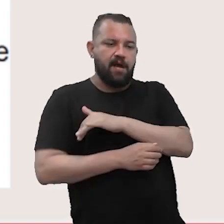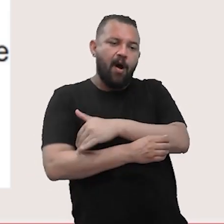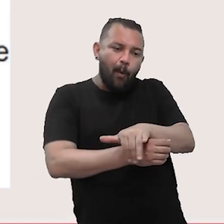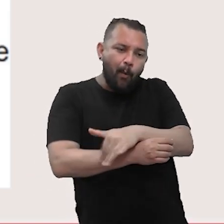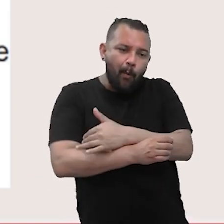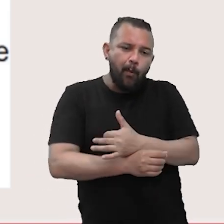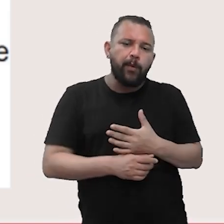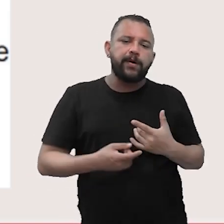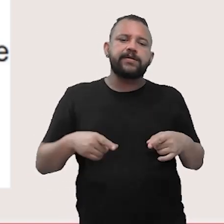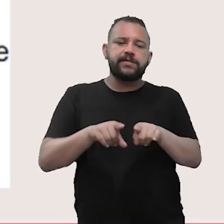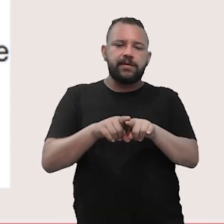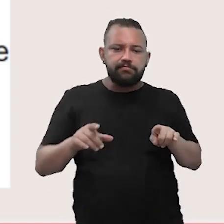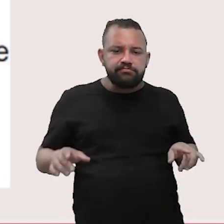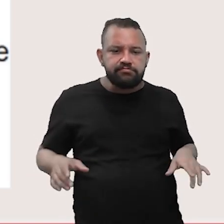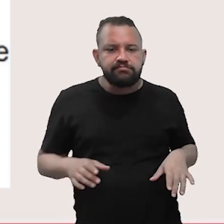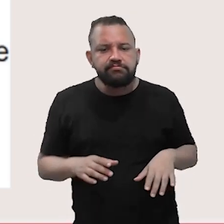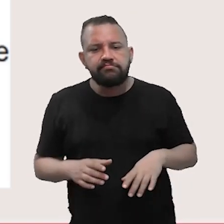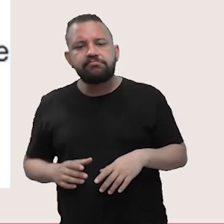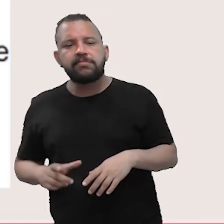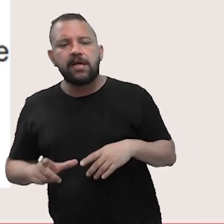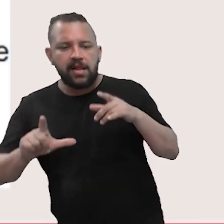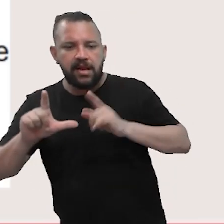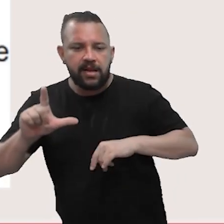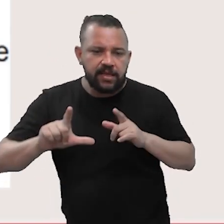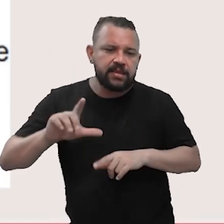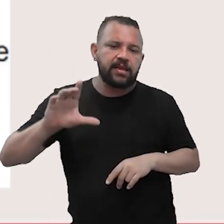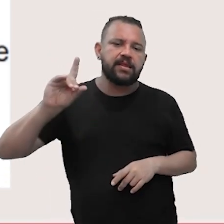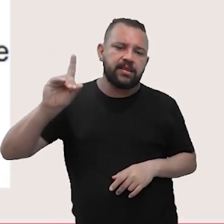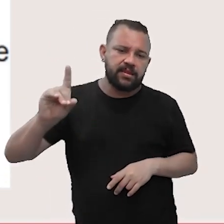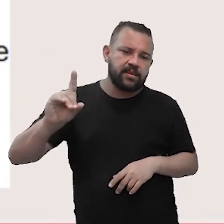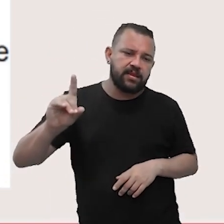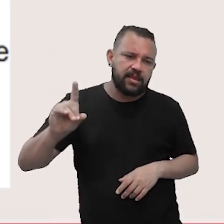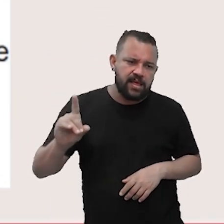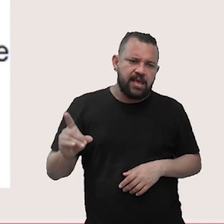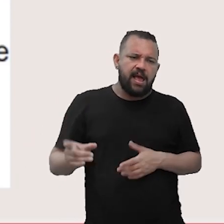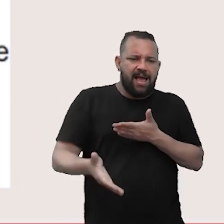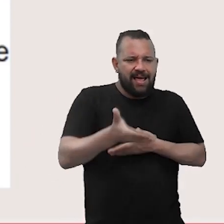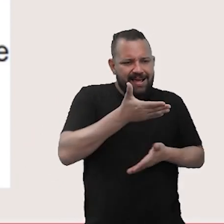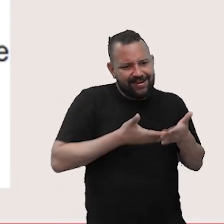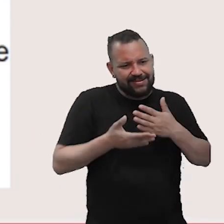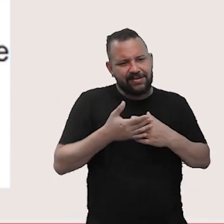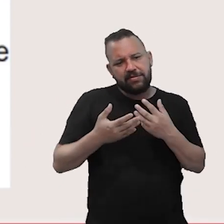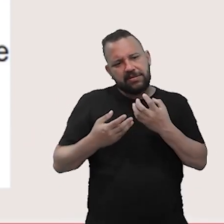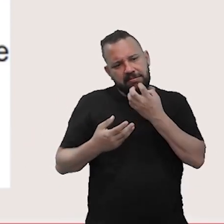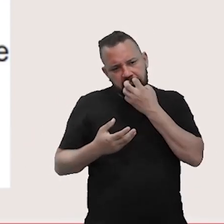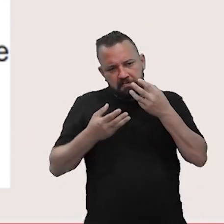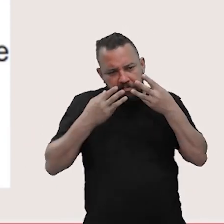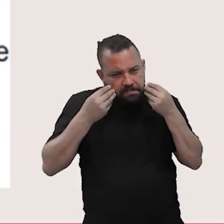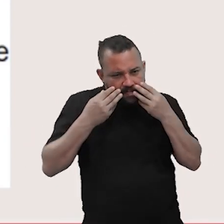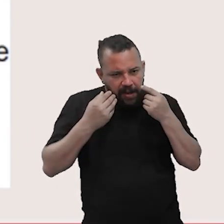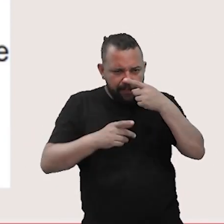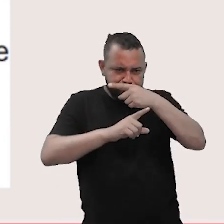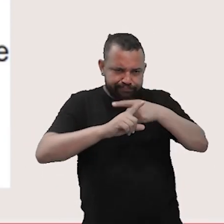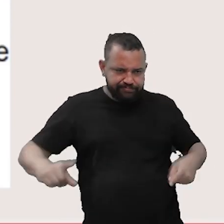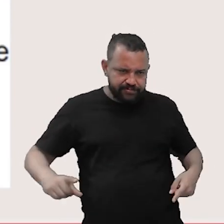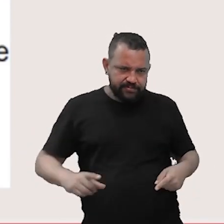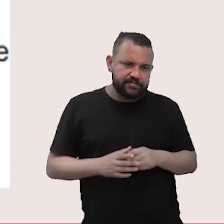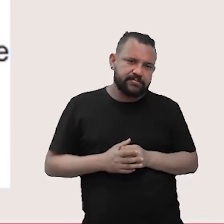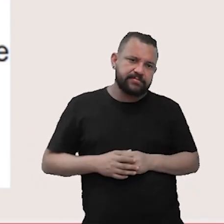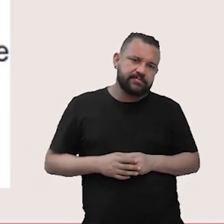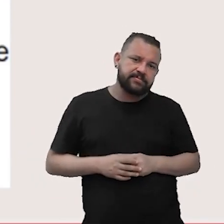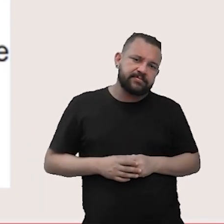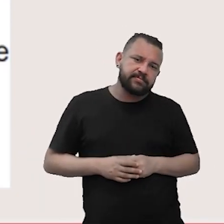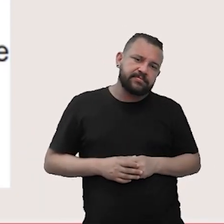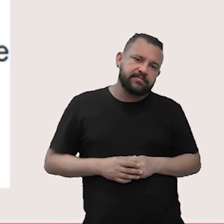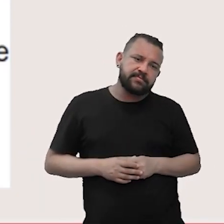Promove, então, exaltar a natureza amigável de cães e gatos. Eu já cortaria aqui, ó. Nada de gatos. Isso em relação